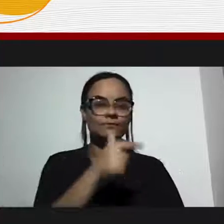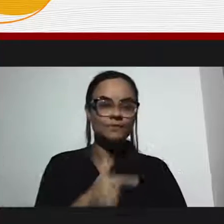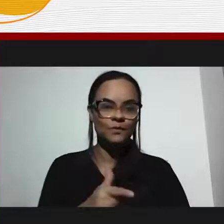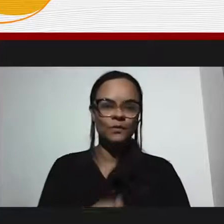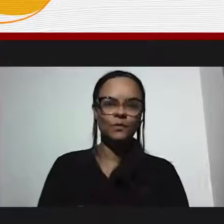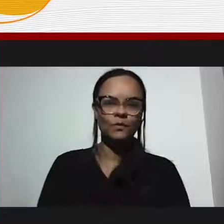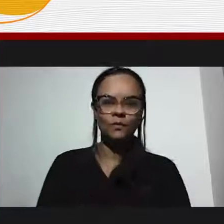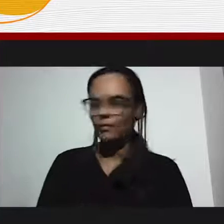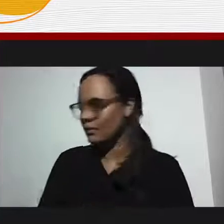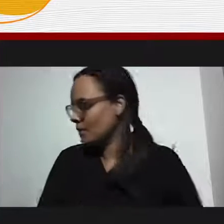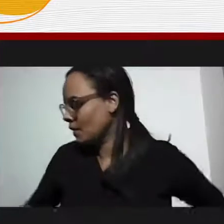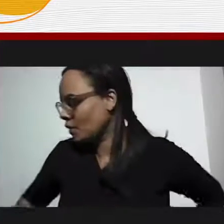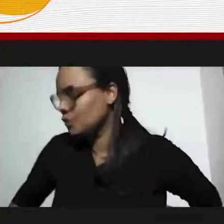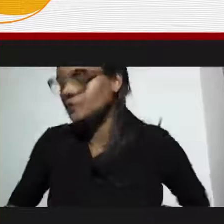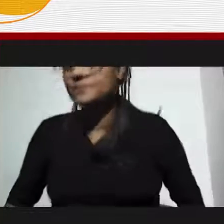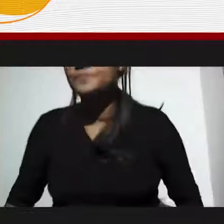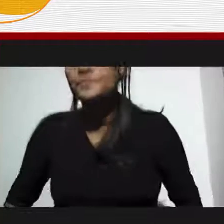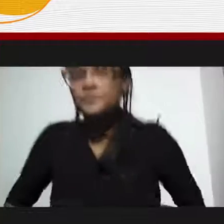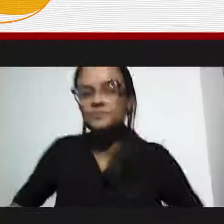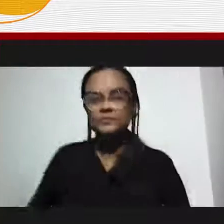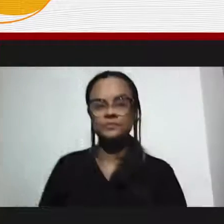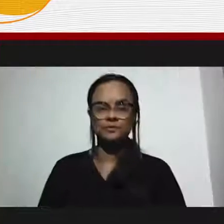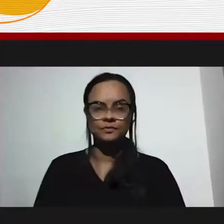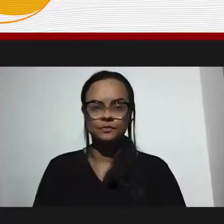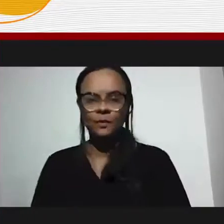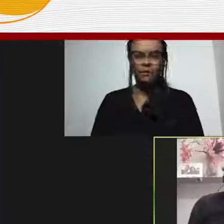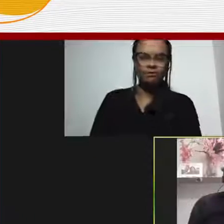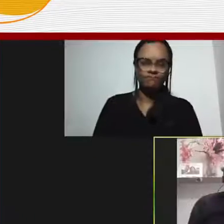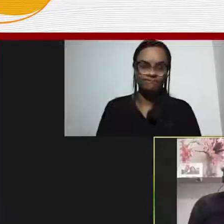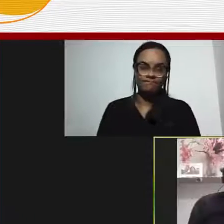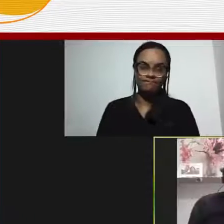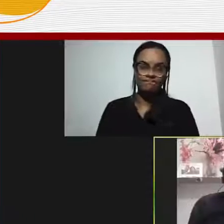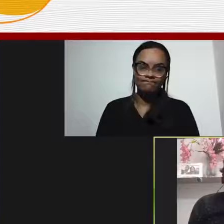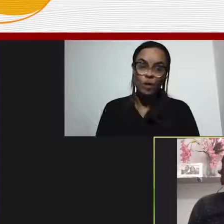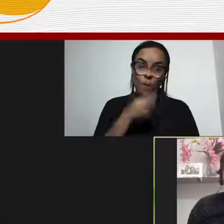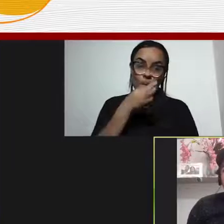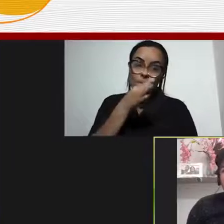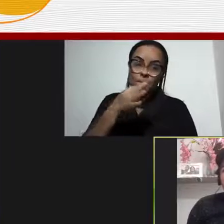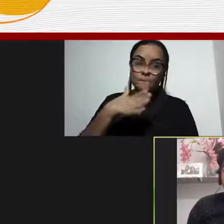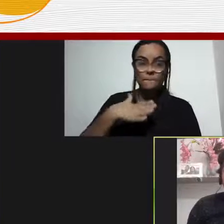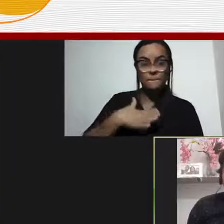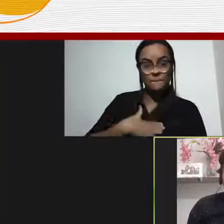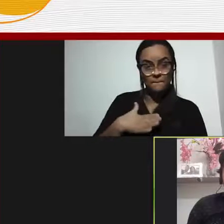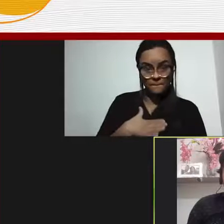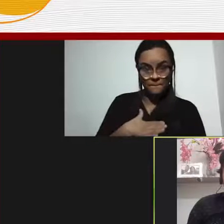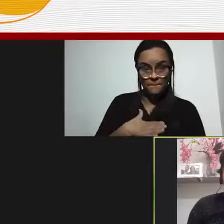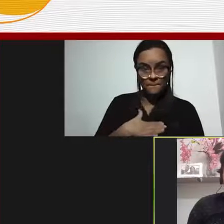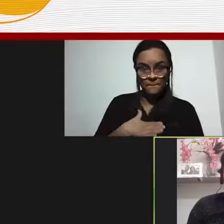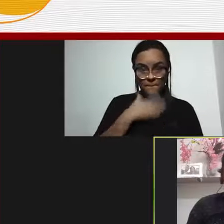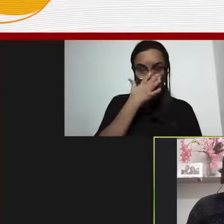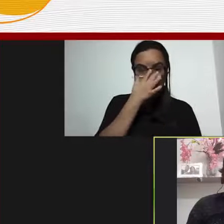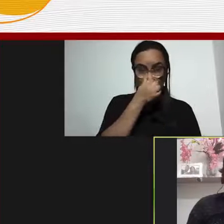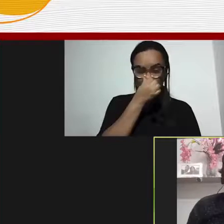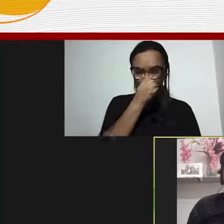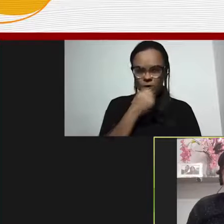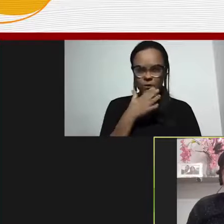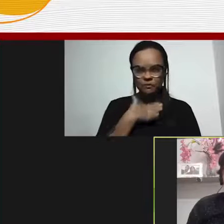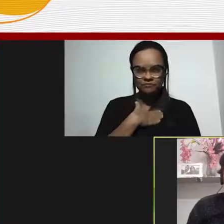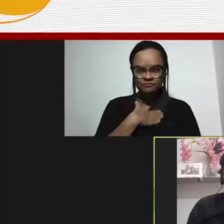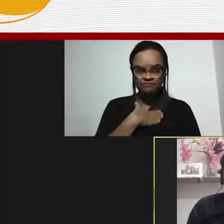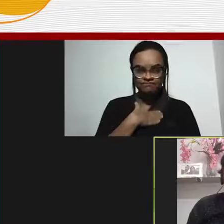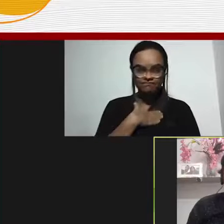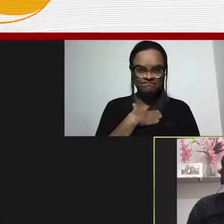Clodoaldo, essa é, no meu ponto de vista, eu não pratico esporte, eu sou